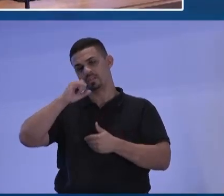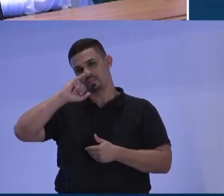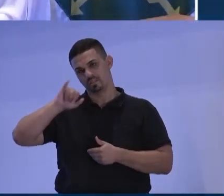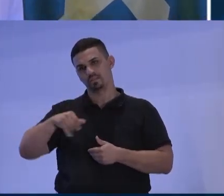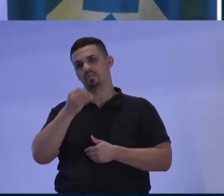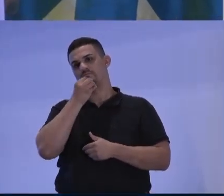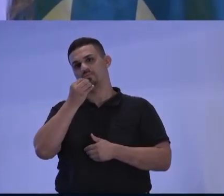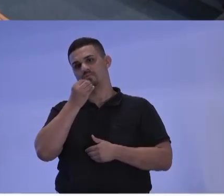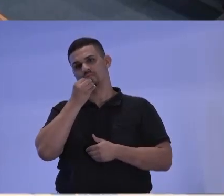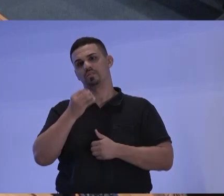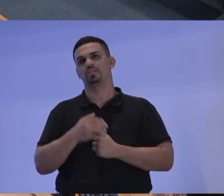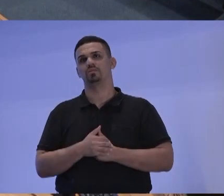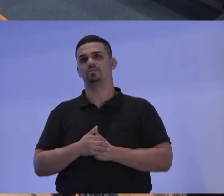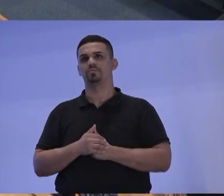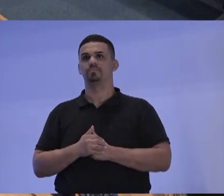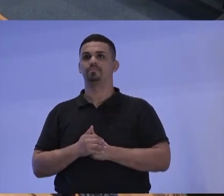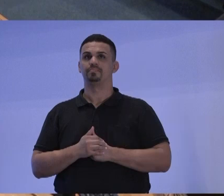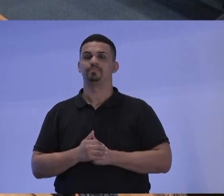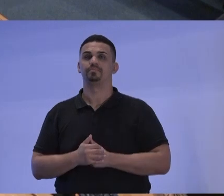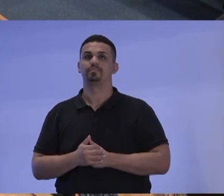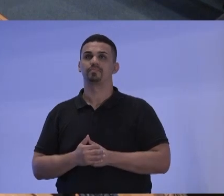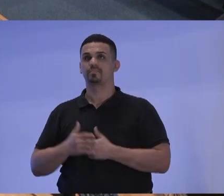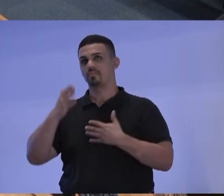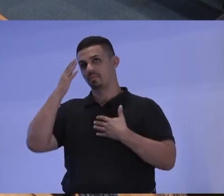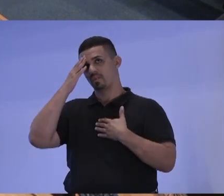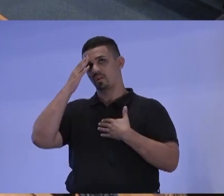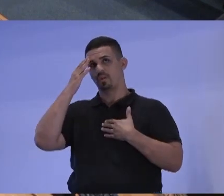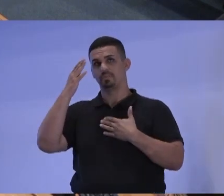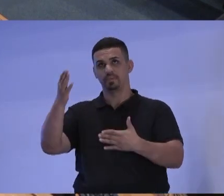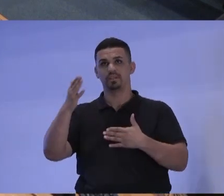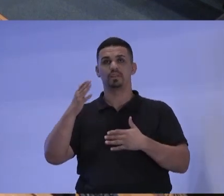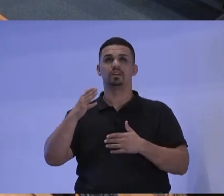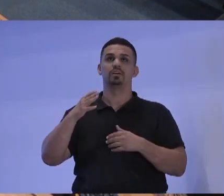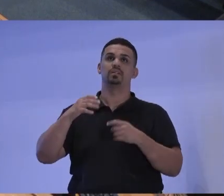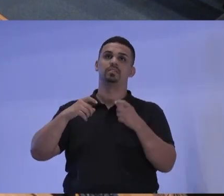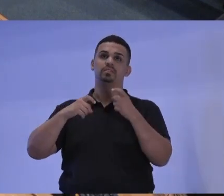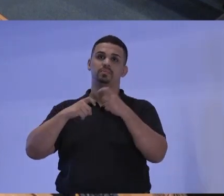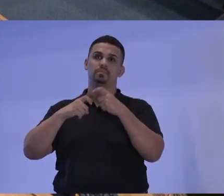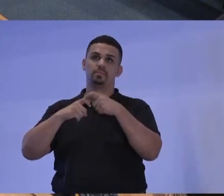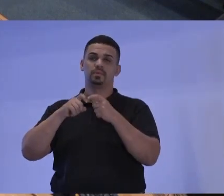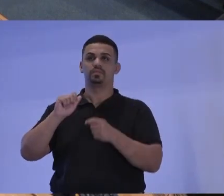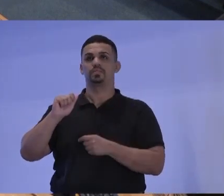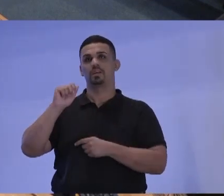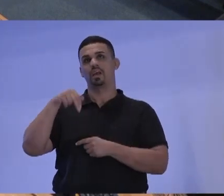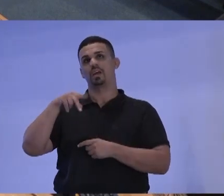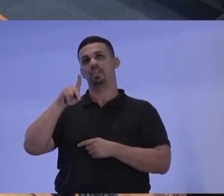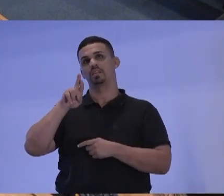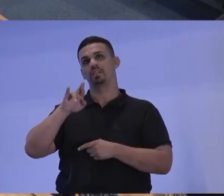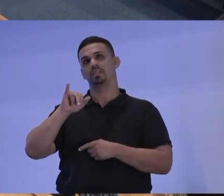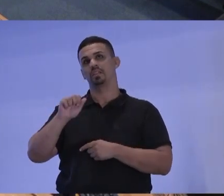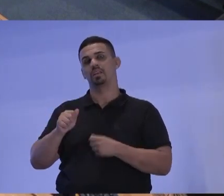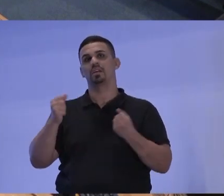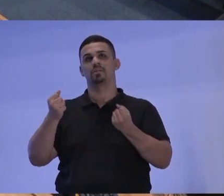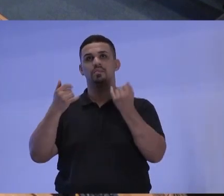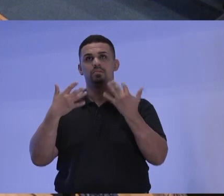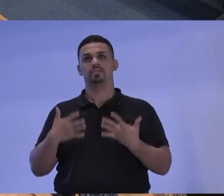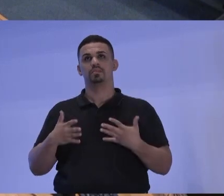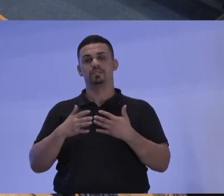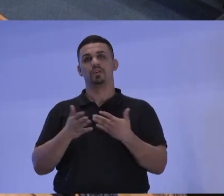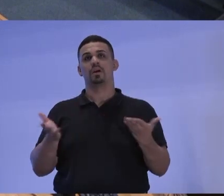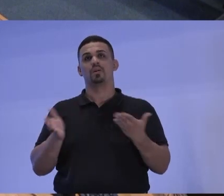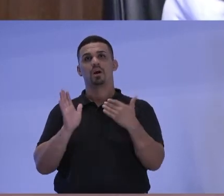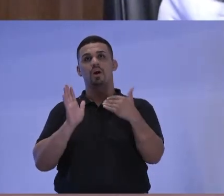oportunidade. Muito obrigado, doutora Andréia, pelas considerações. E agora a gente vai passar para a